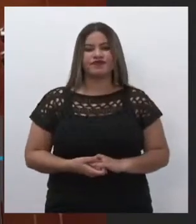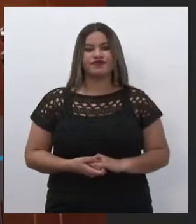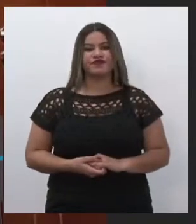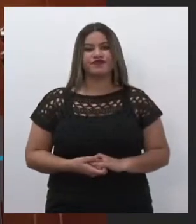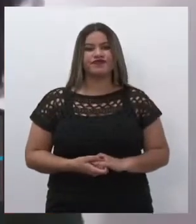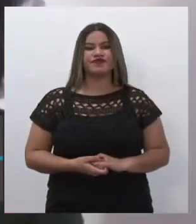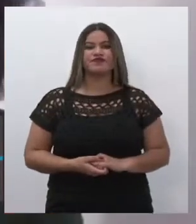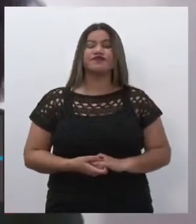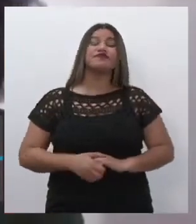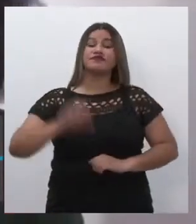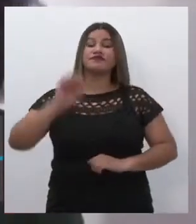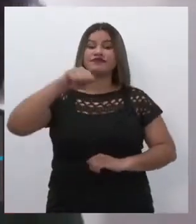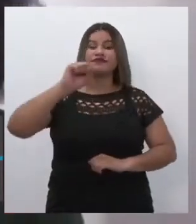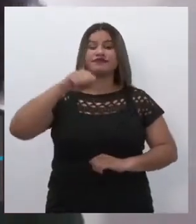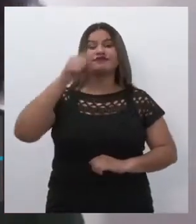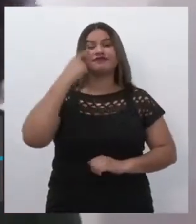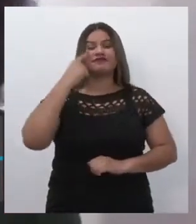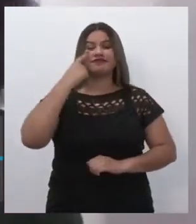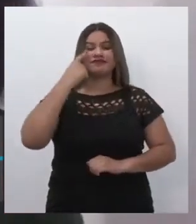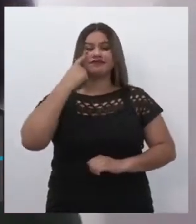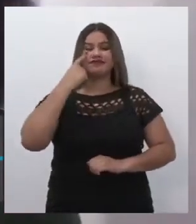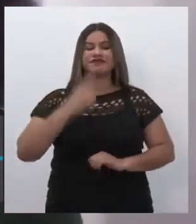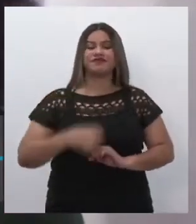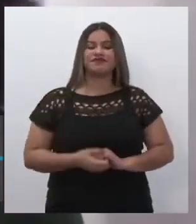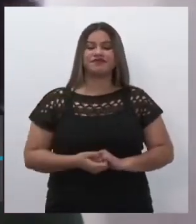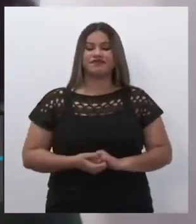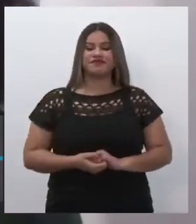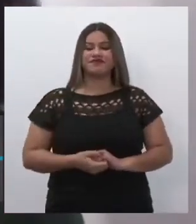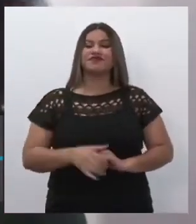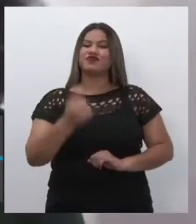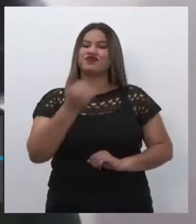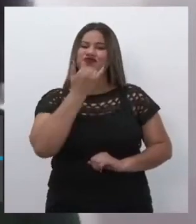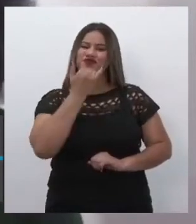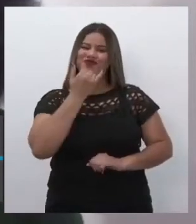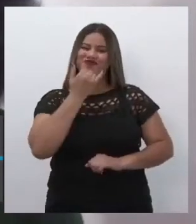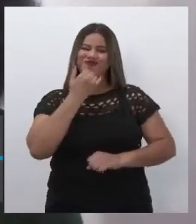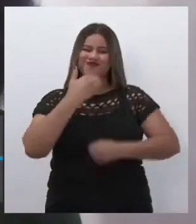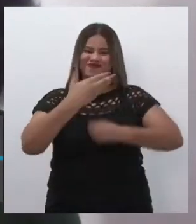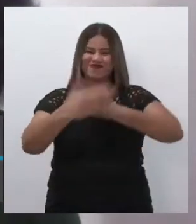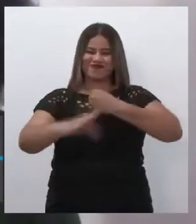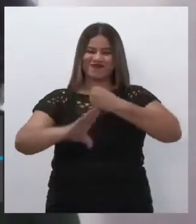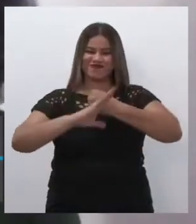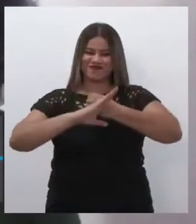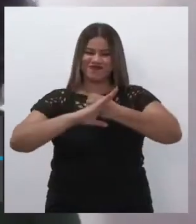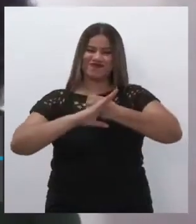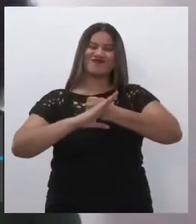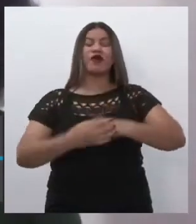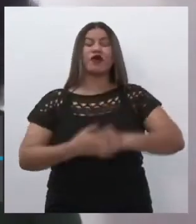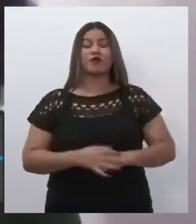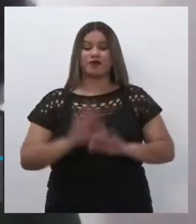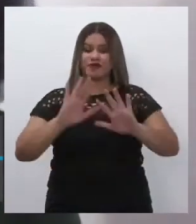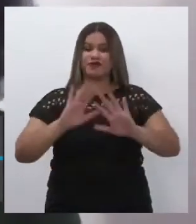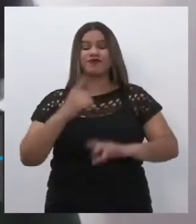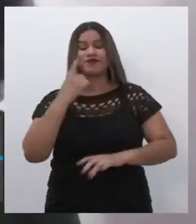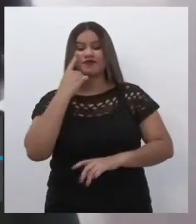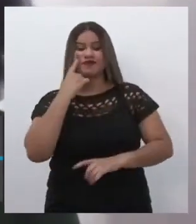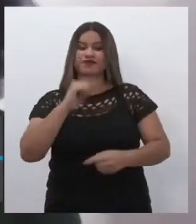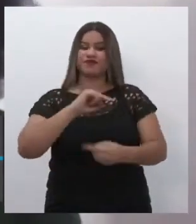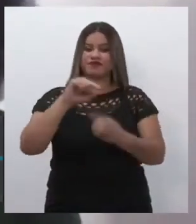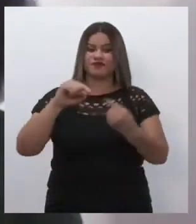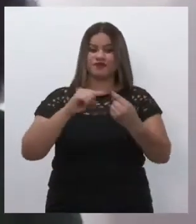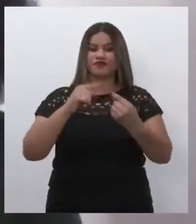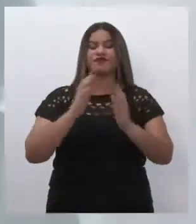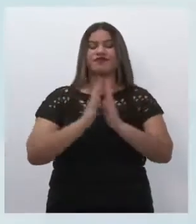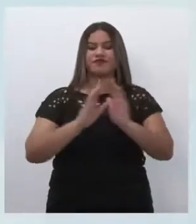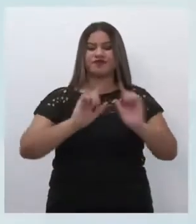Vamos acompanhar, então... eu estava mutada, né? Então, vamos acompanhar os objetivos. Pode, por gentileza, colocar o